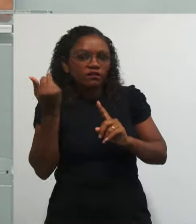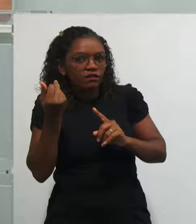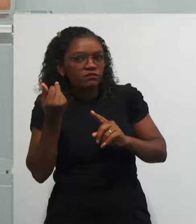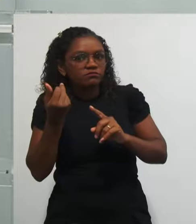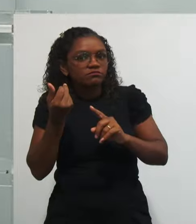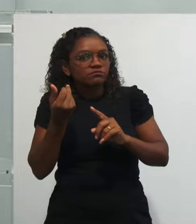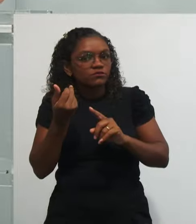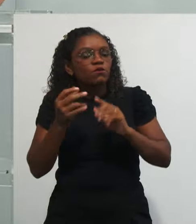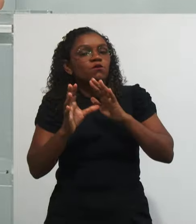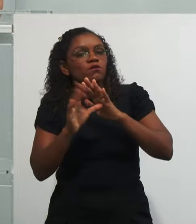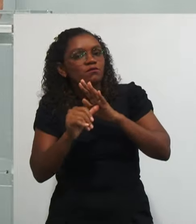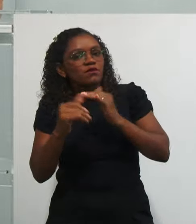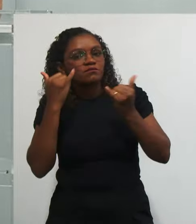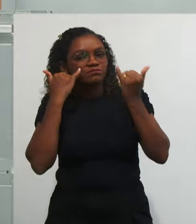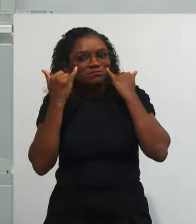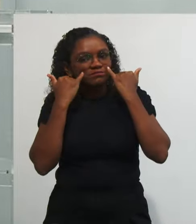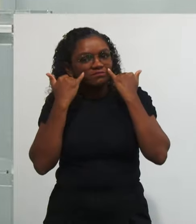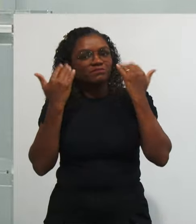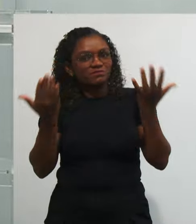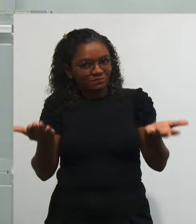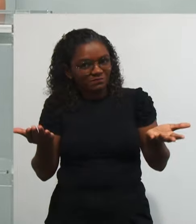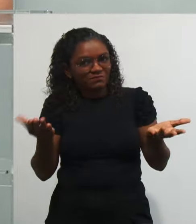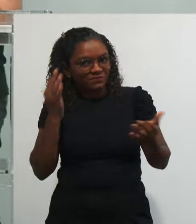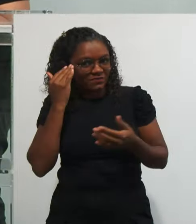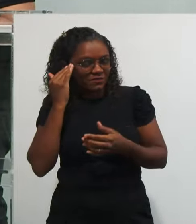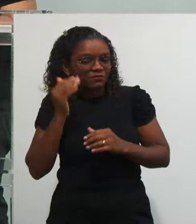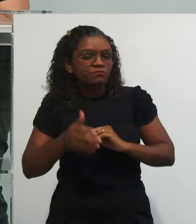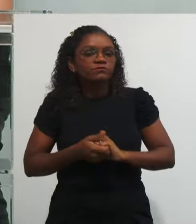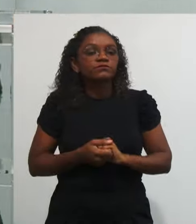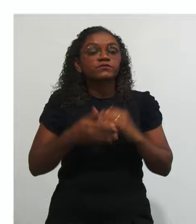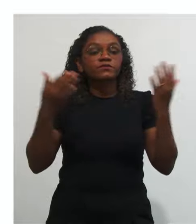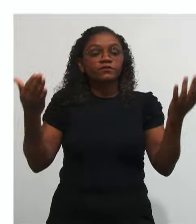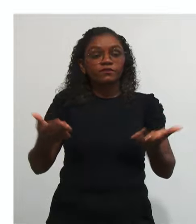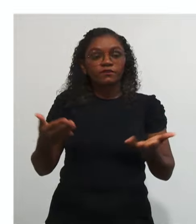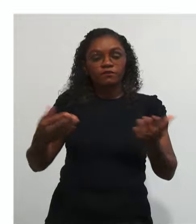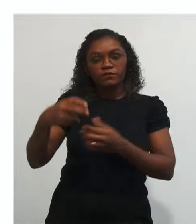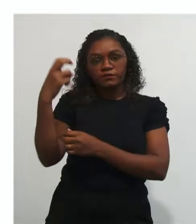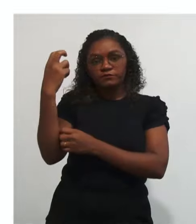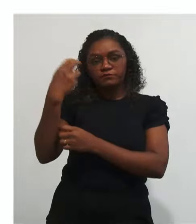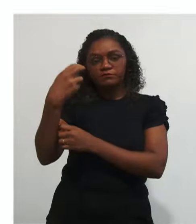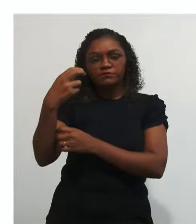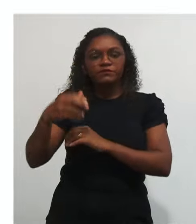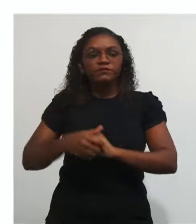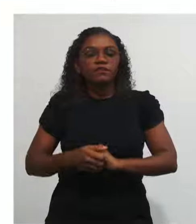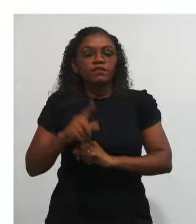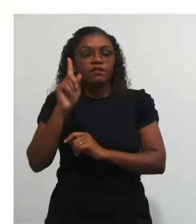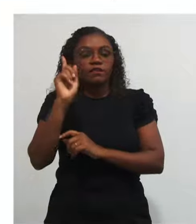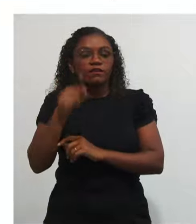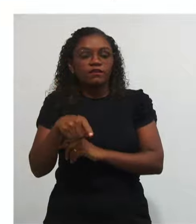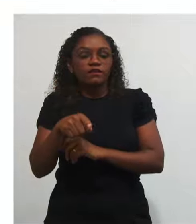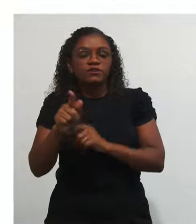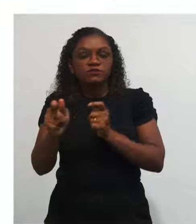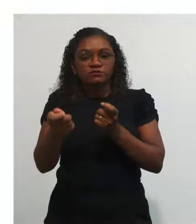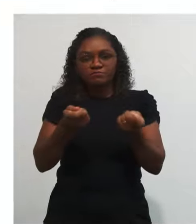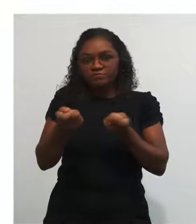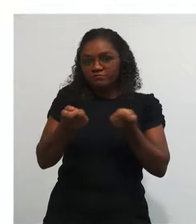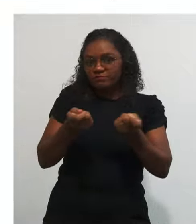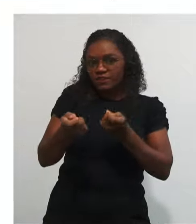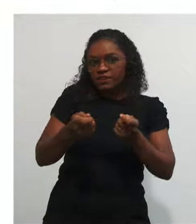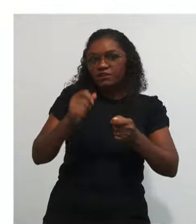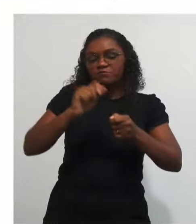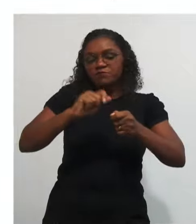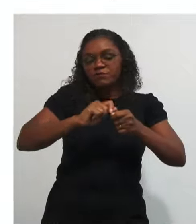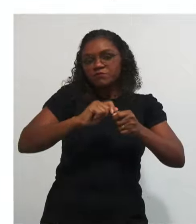tire aí e roube essas informações Ok olha só outro exemplo aqui que nós temos de tics são as da gestão e